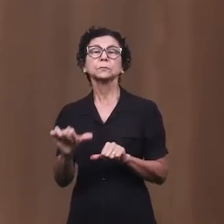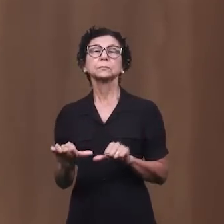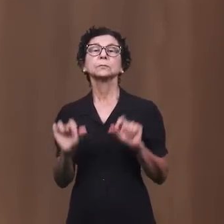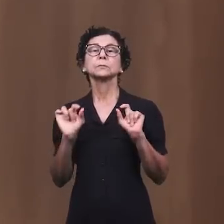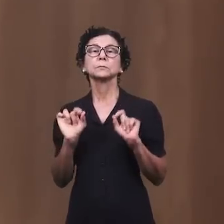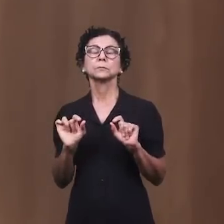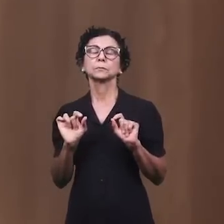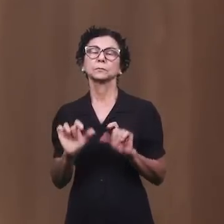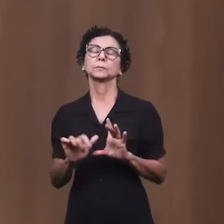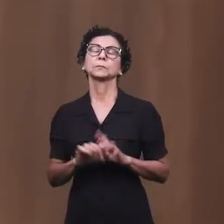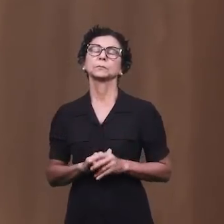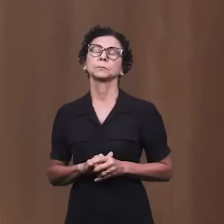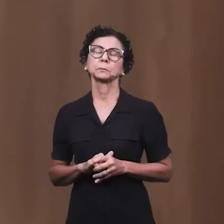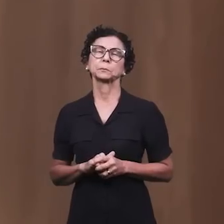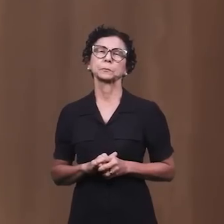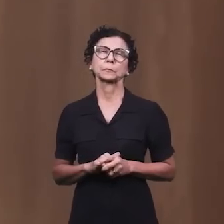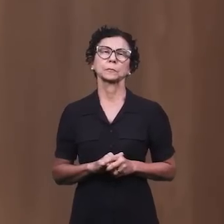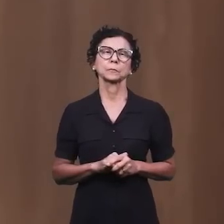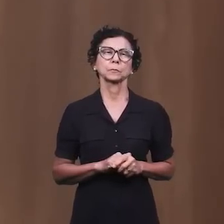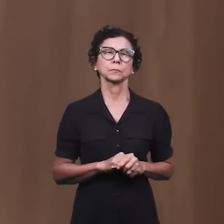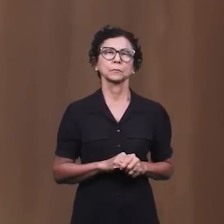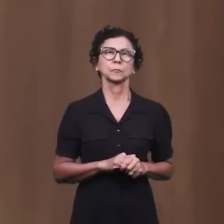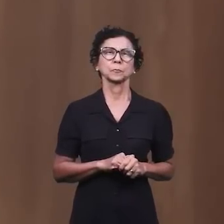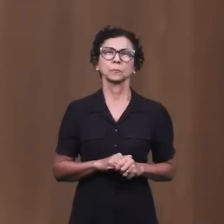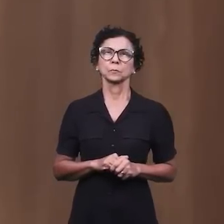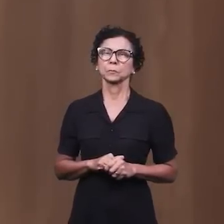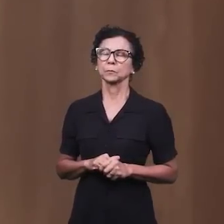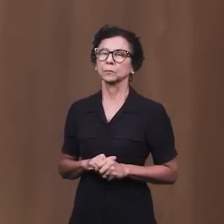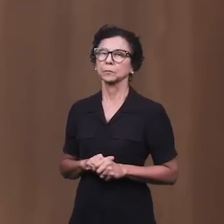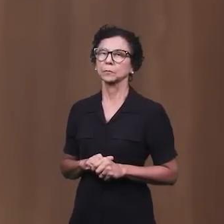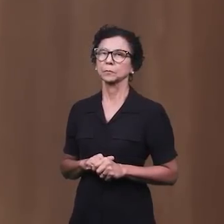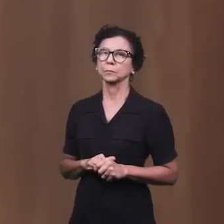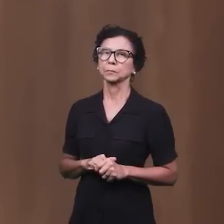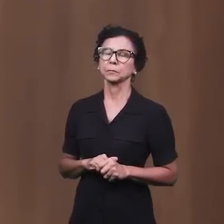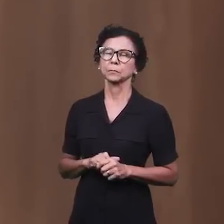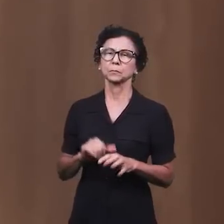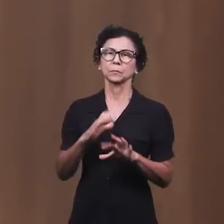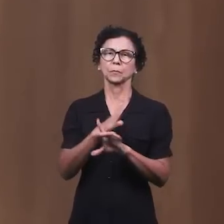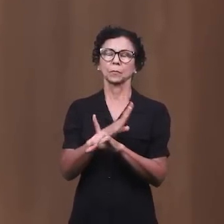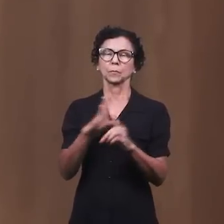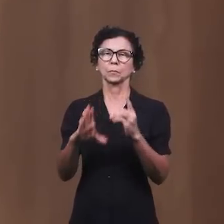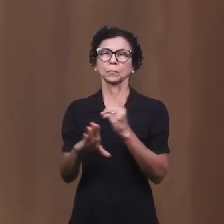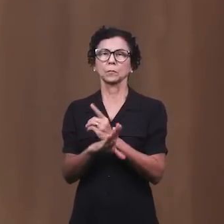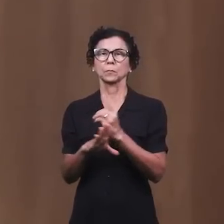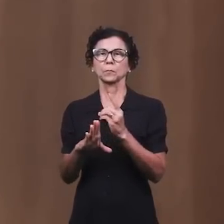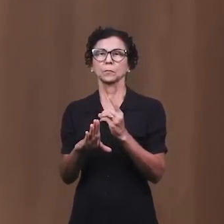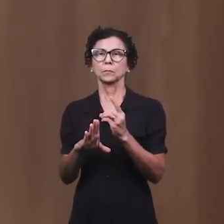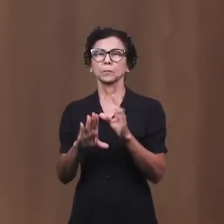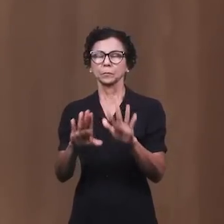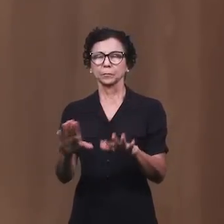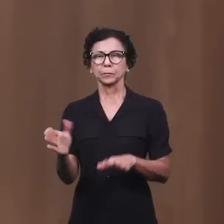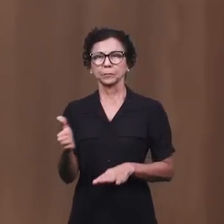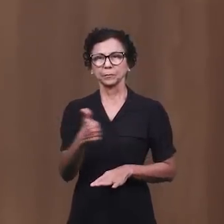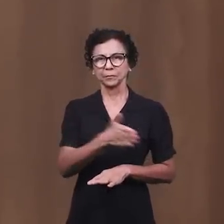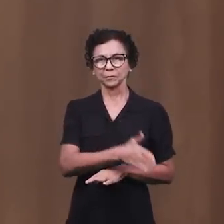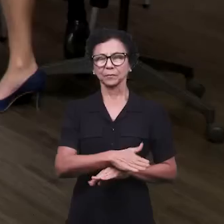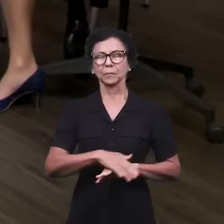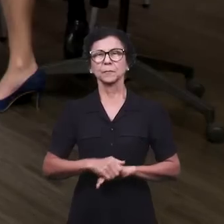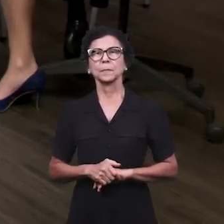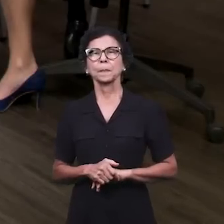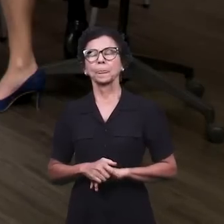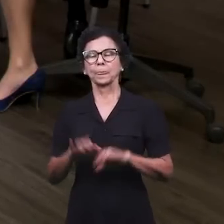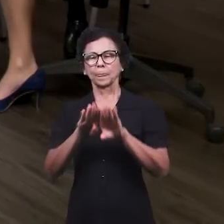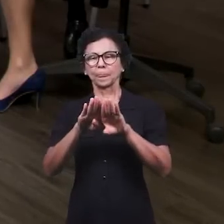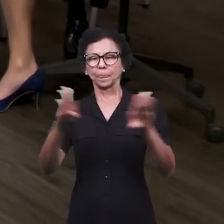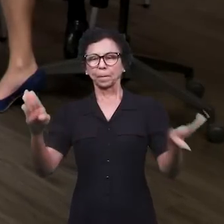E qual foi a mudança? O senhor disse assim, o culto vai começar, porque você chegava na frente,